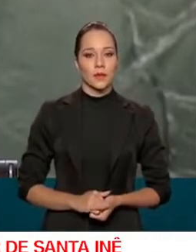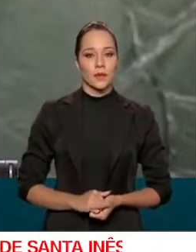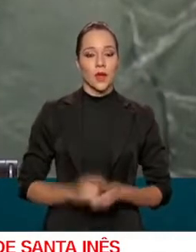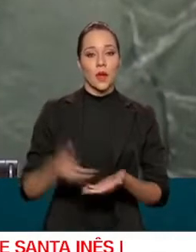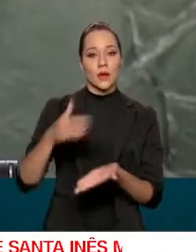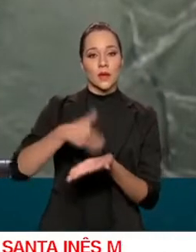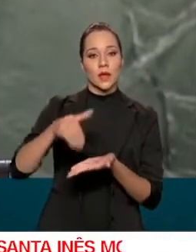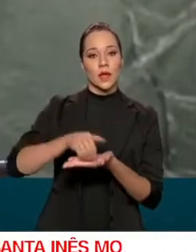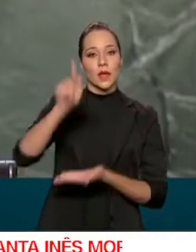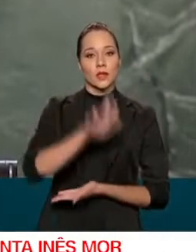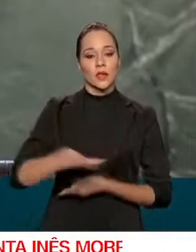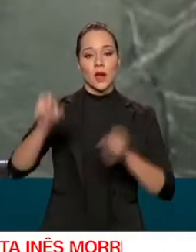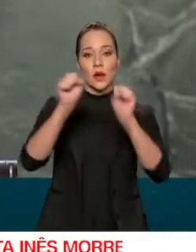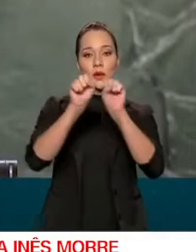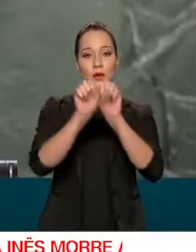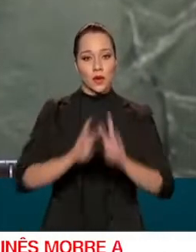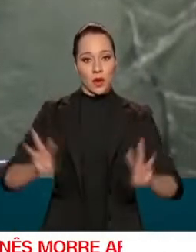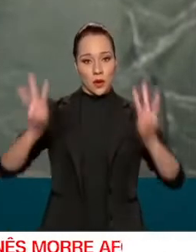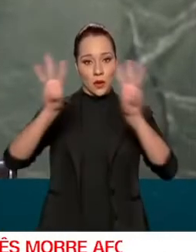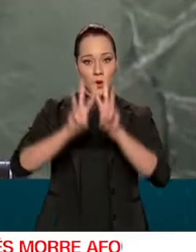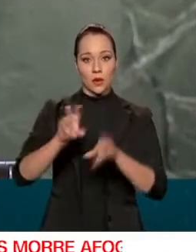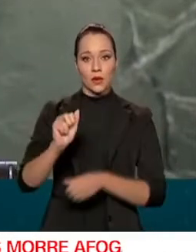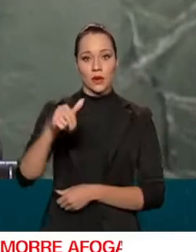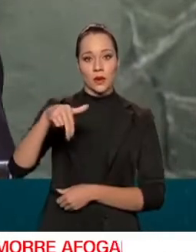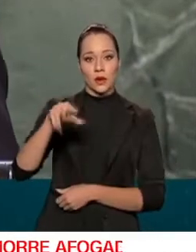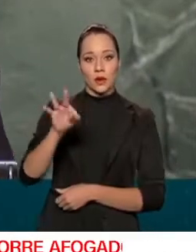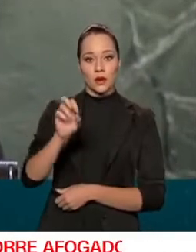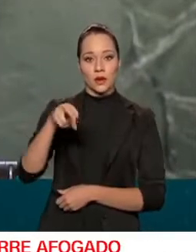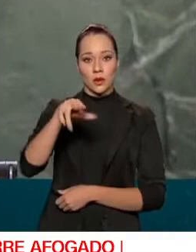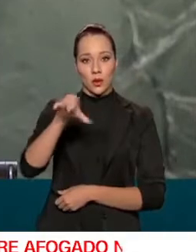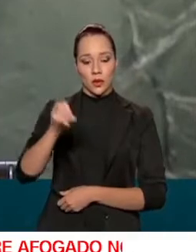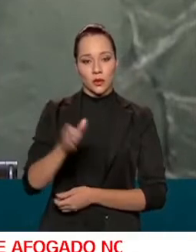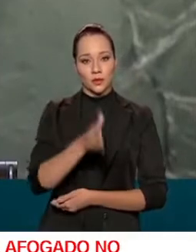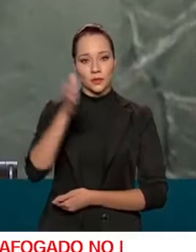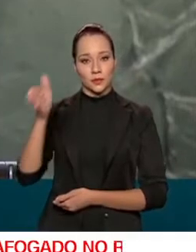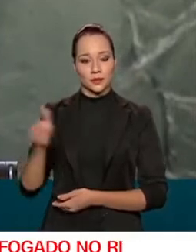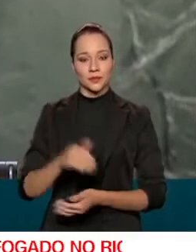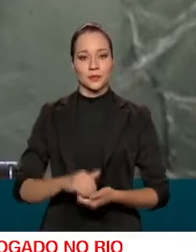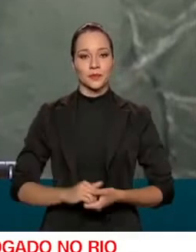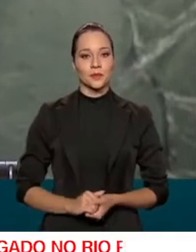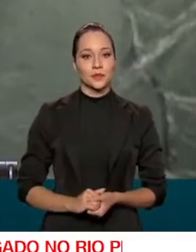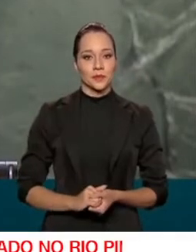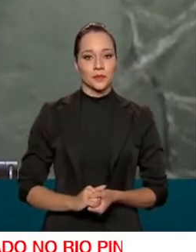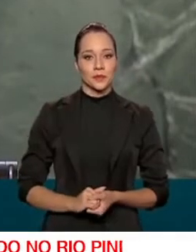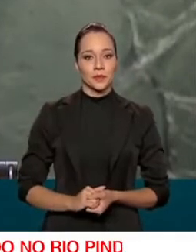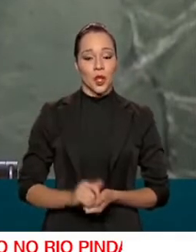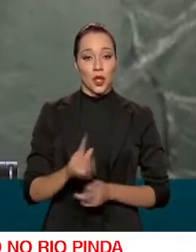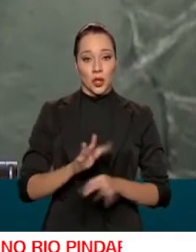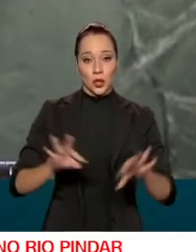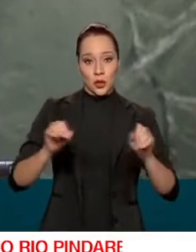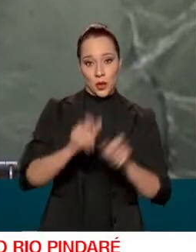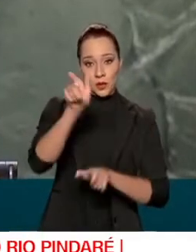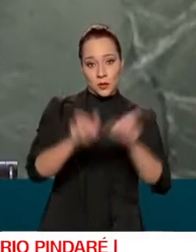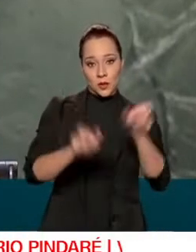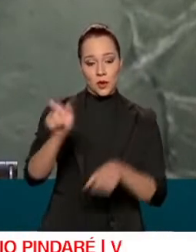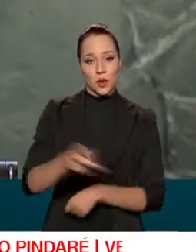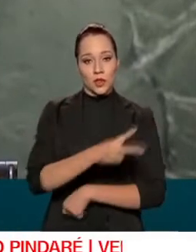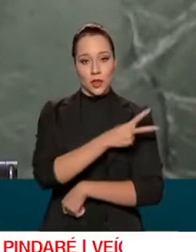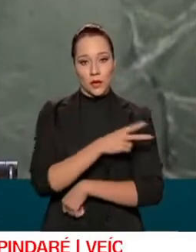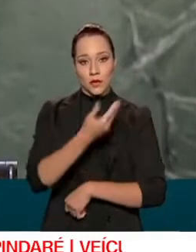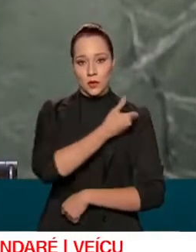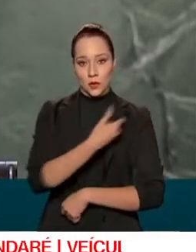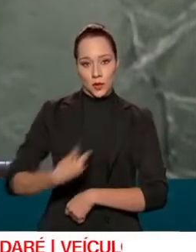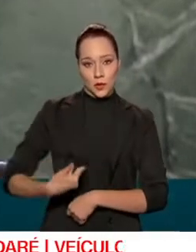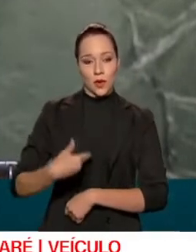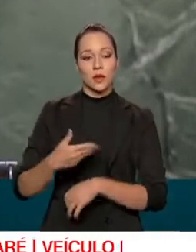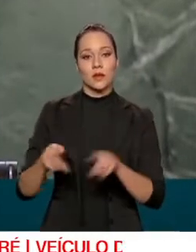Senhor Secretário-Geral das Nações Unidas, António Guterres. Senhores chefes de Estado e de Governo